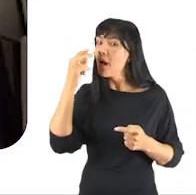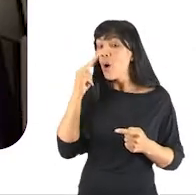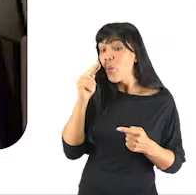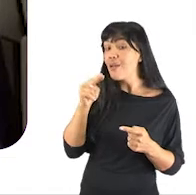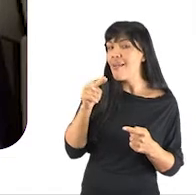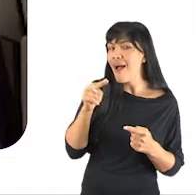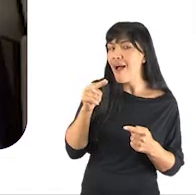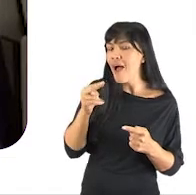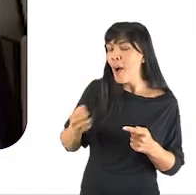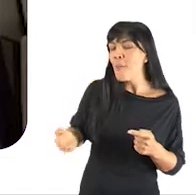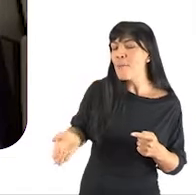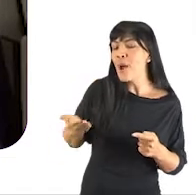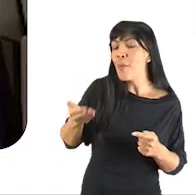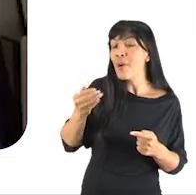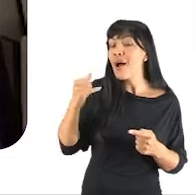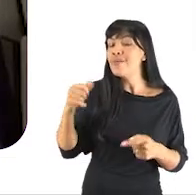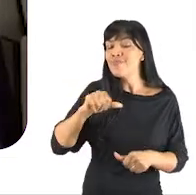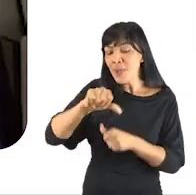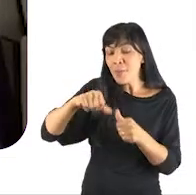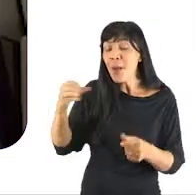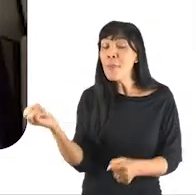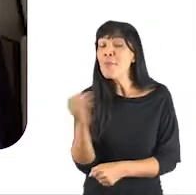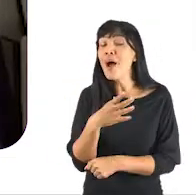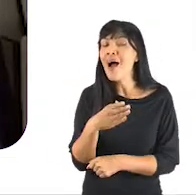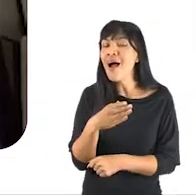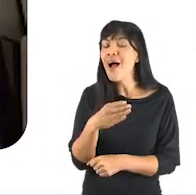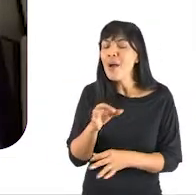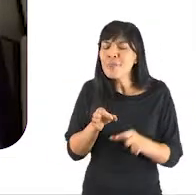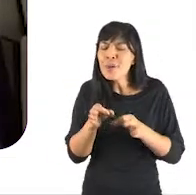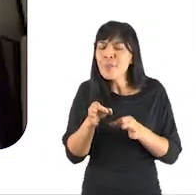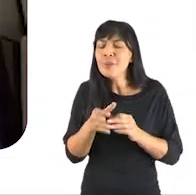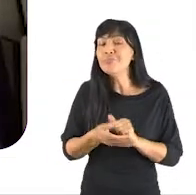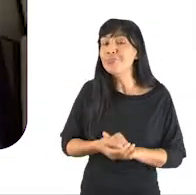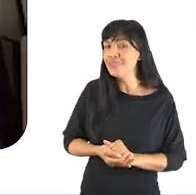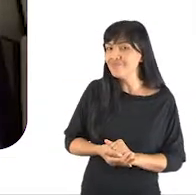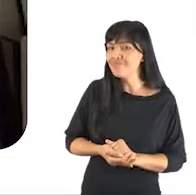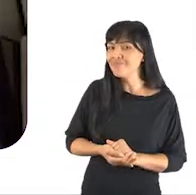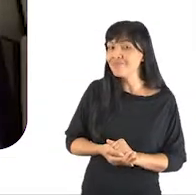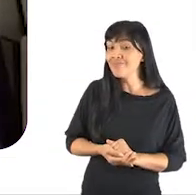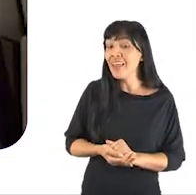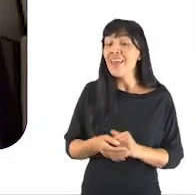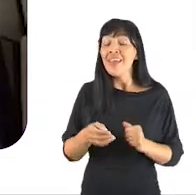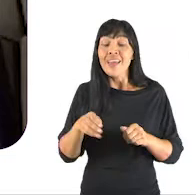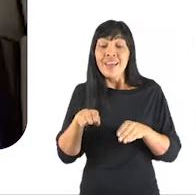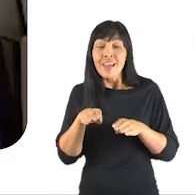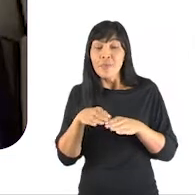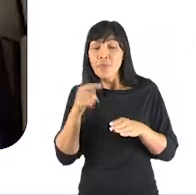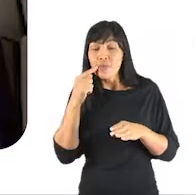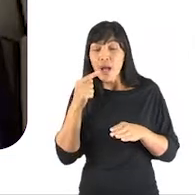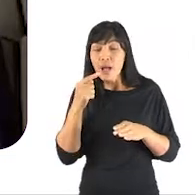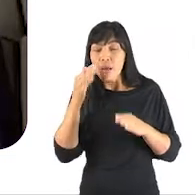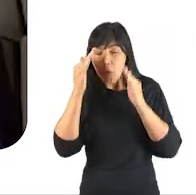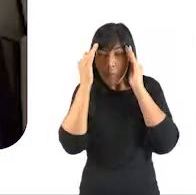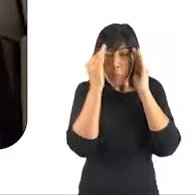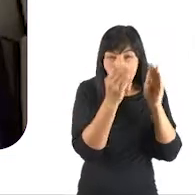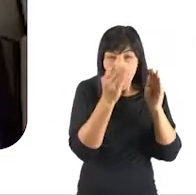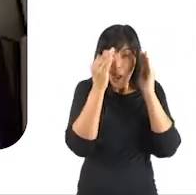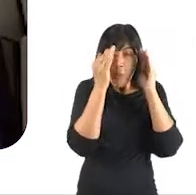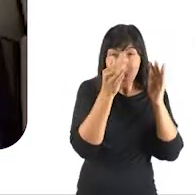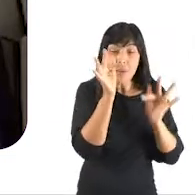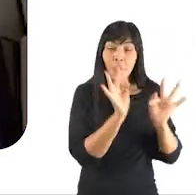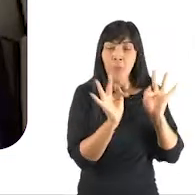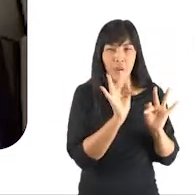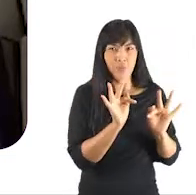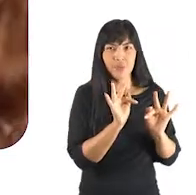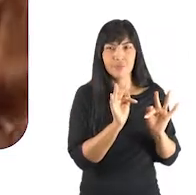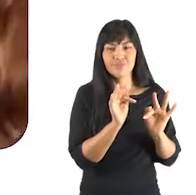o potencial de inovação que elas trazem para as organizações, né? E não somente ficar focada na tecnologia